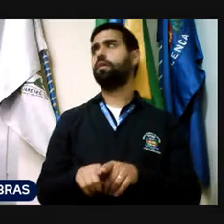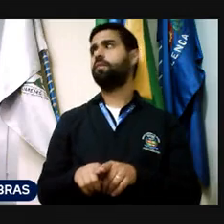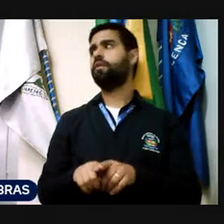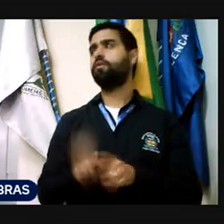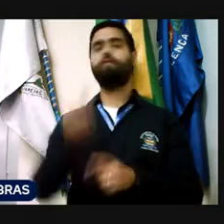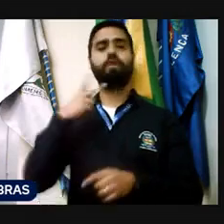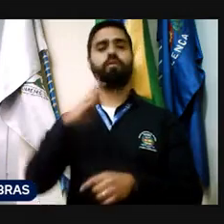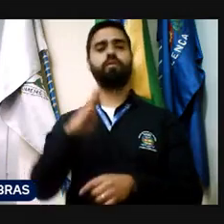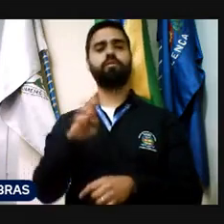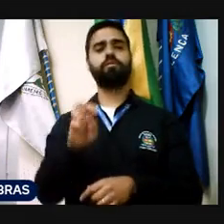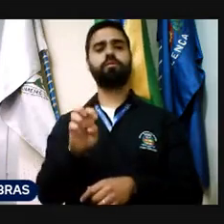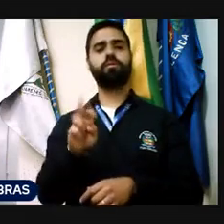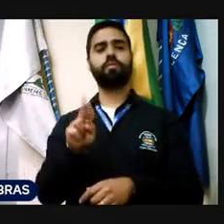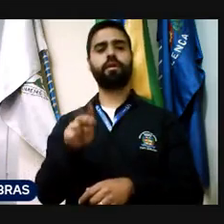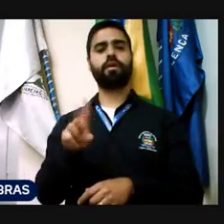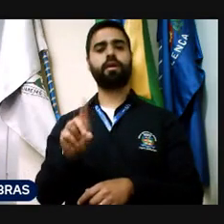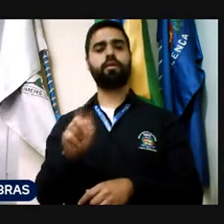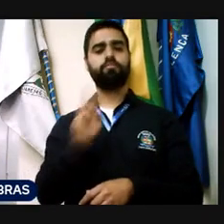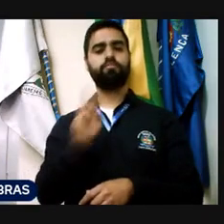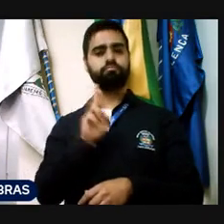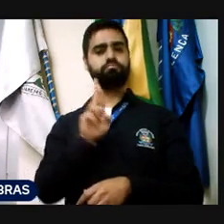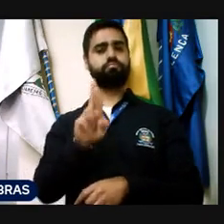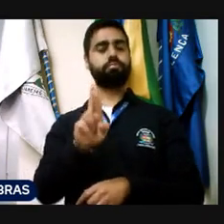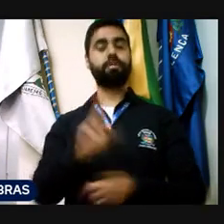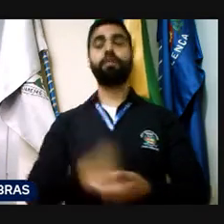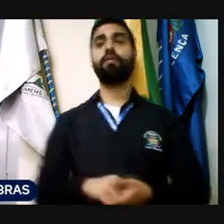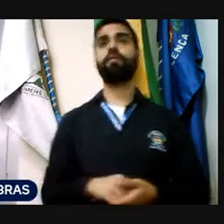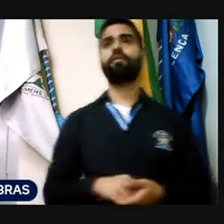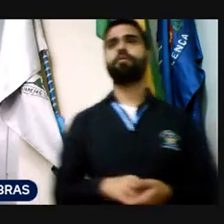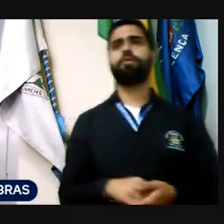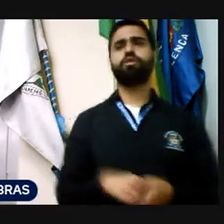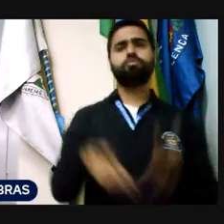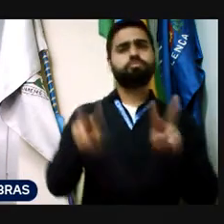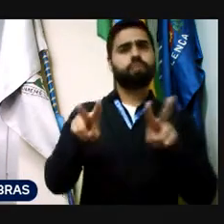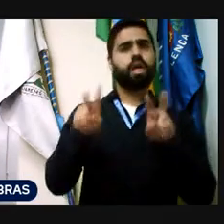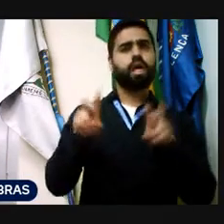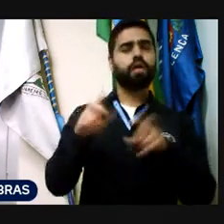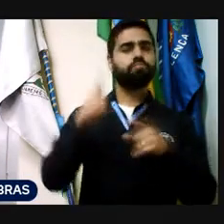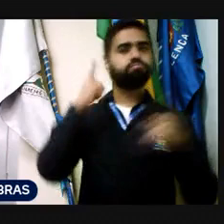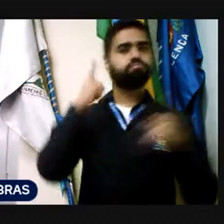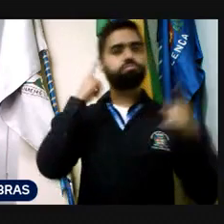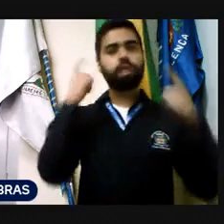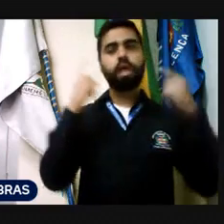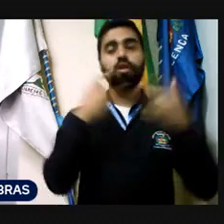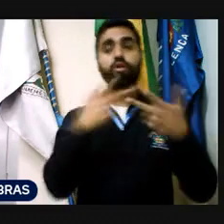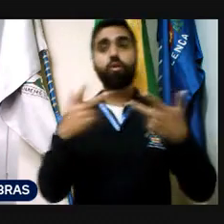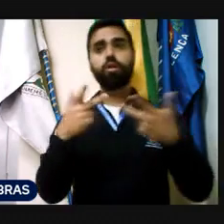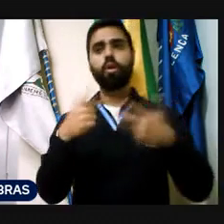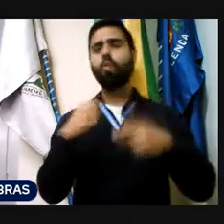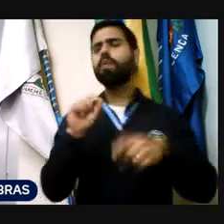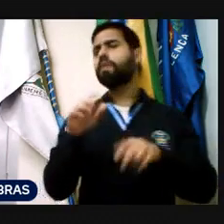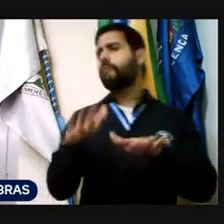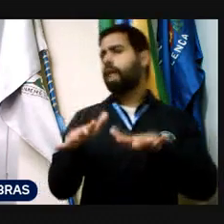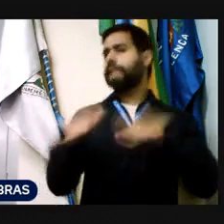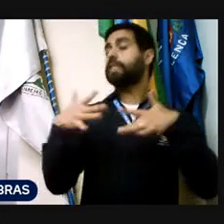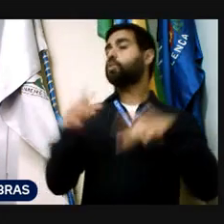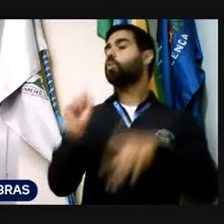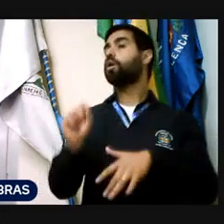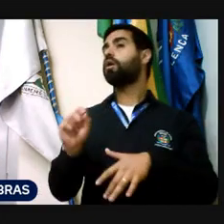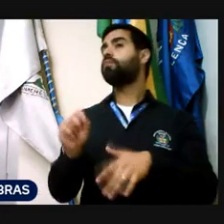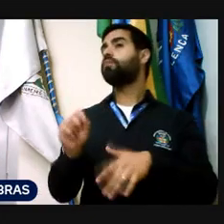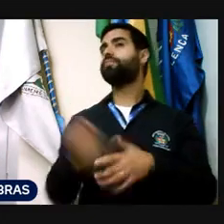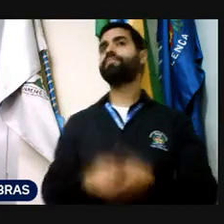Excelência. E a gente ouviu lá atentamente as observações. O que me chamou a atenção foi a